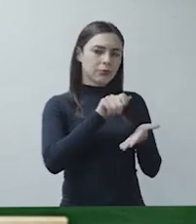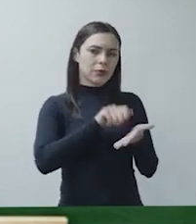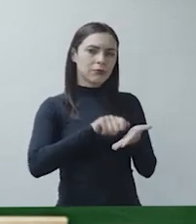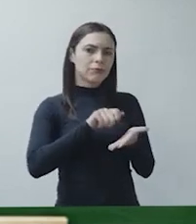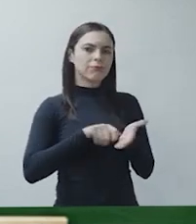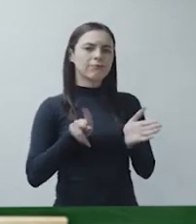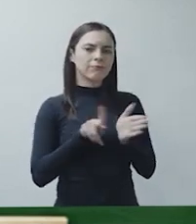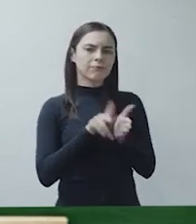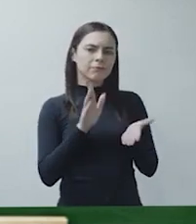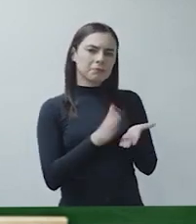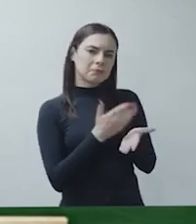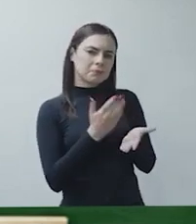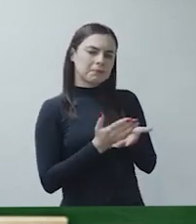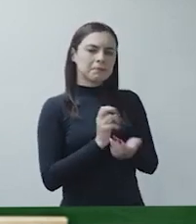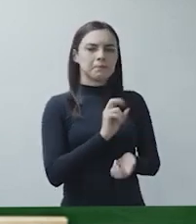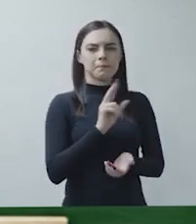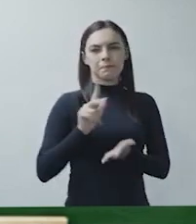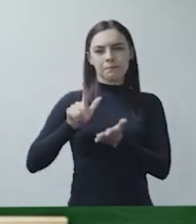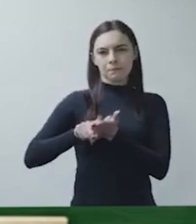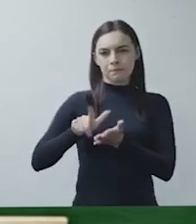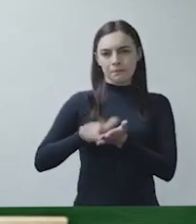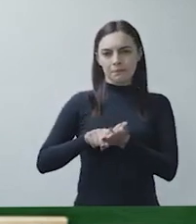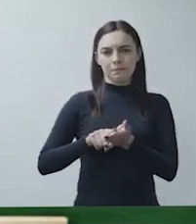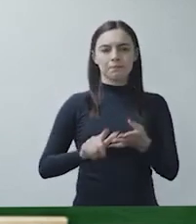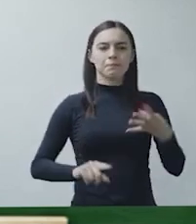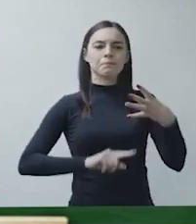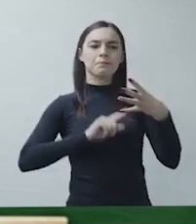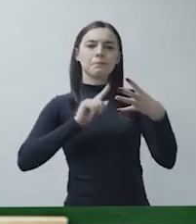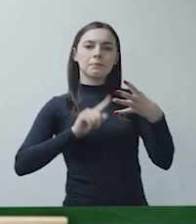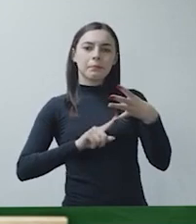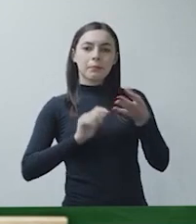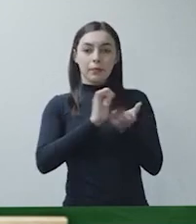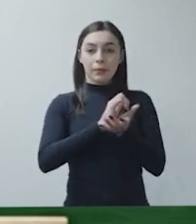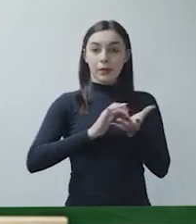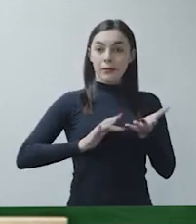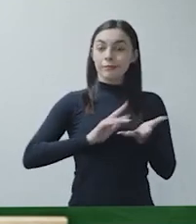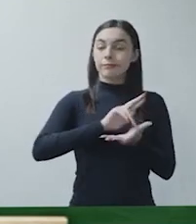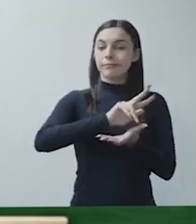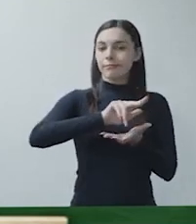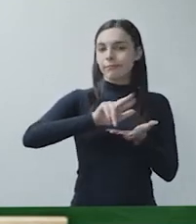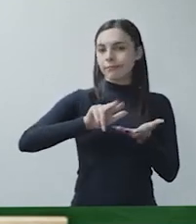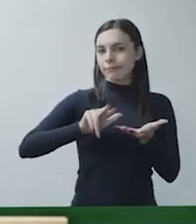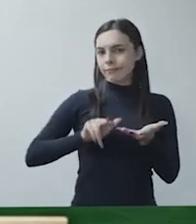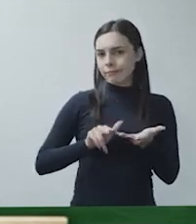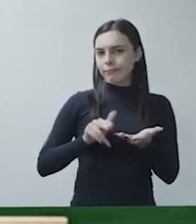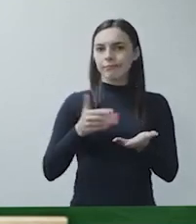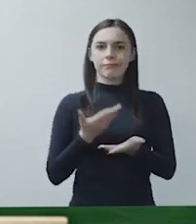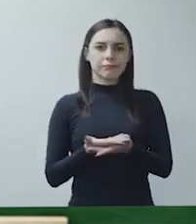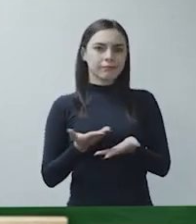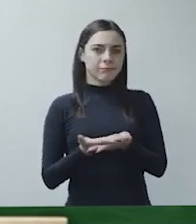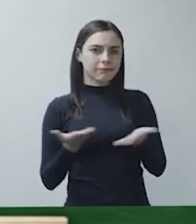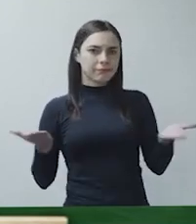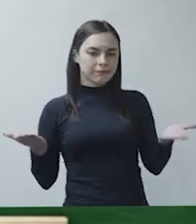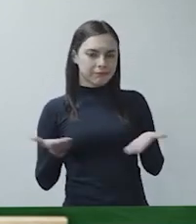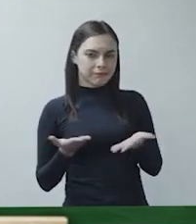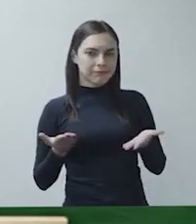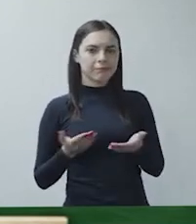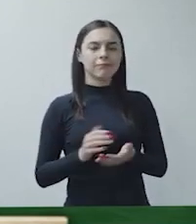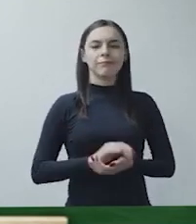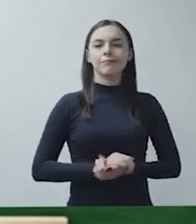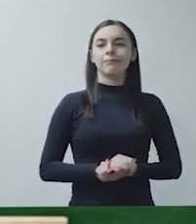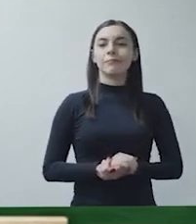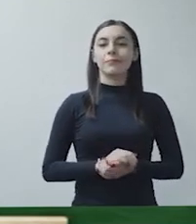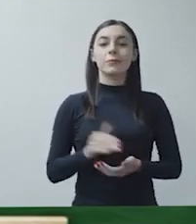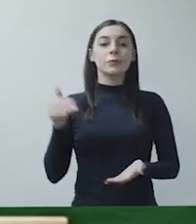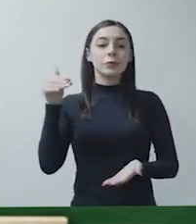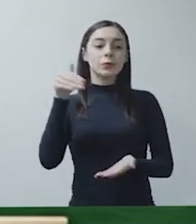em nosso caderno ou na nossa folha. Fizemos atividades aqui na nossa aula, durante a nossa aula.